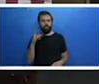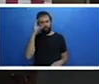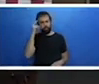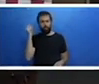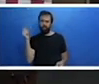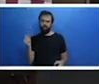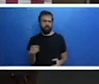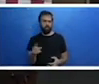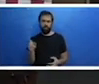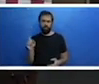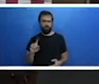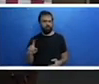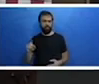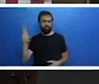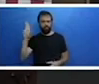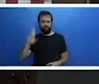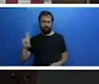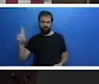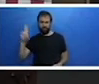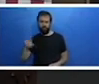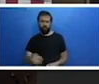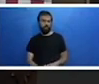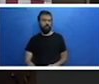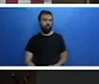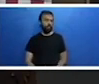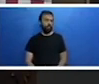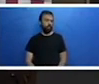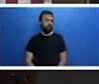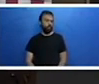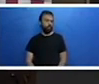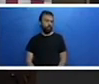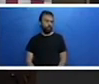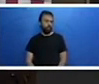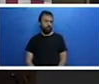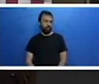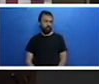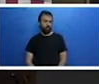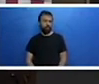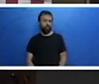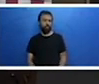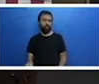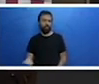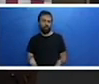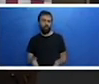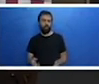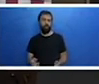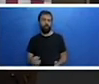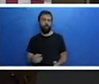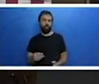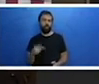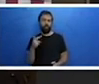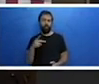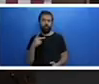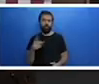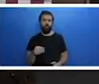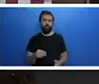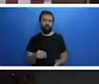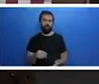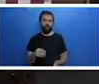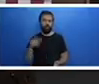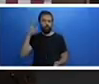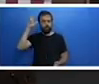a gente usa mais só o tabuleiro mesmo. Essa foi a nossa aula da Damas. Vamos falar sobre o xadrez agora.